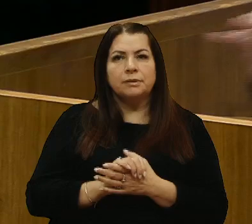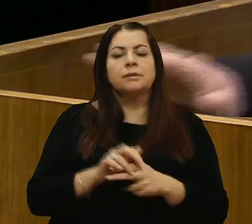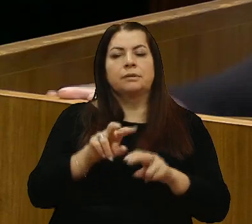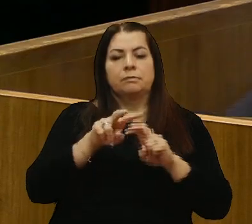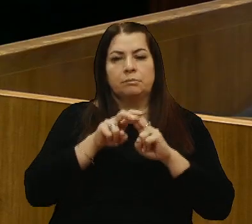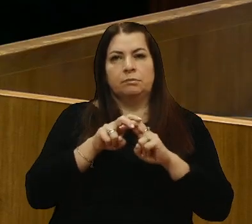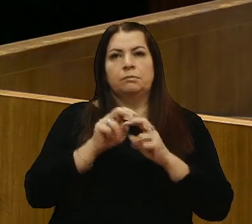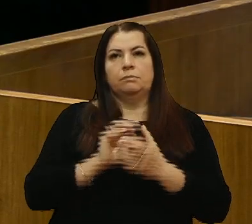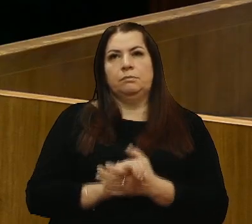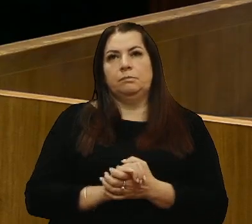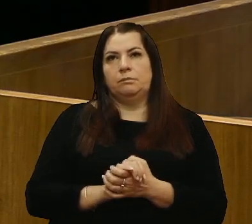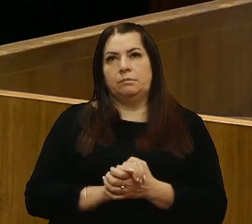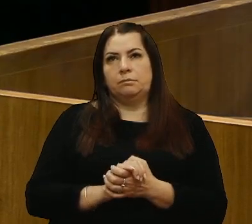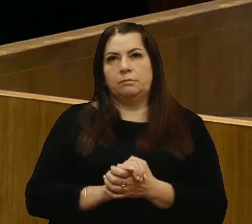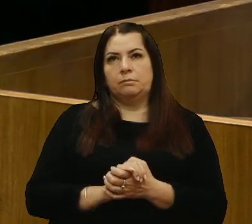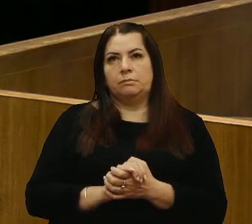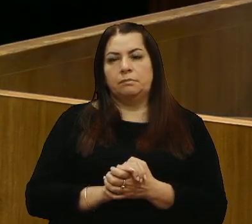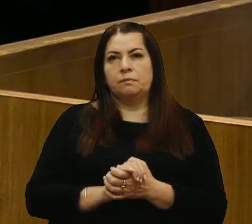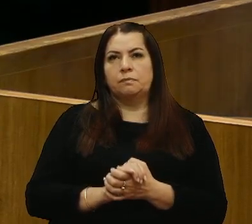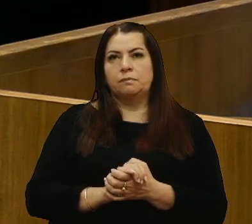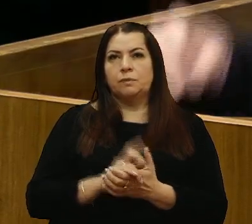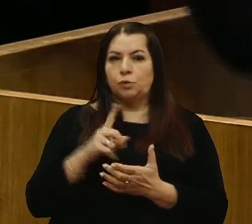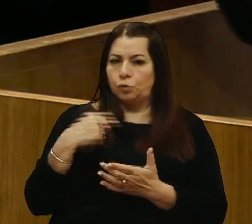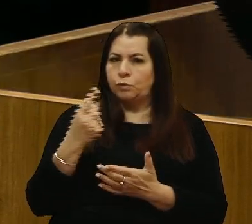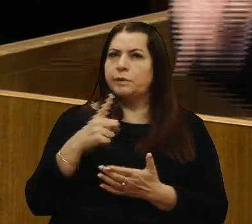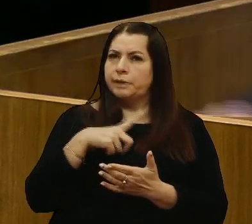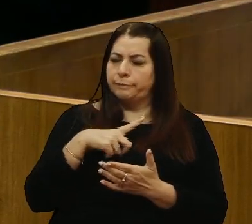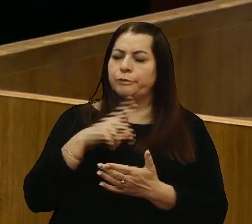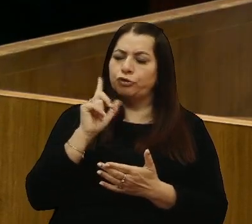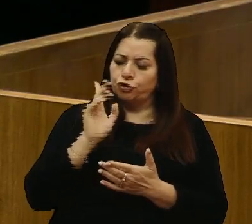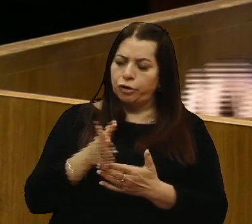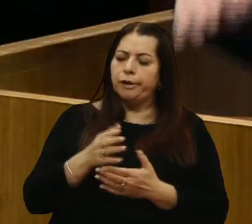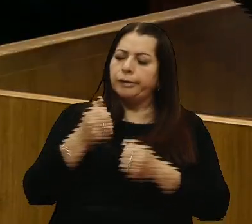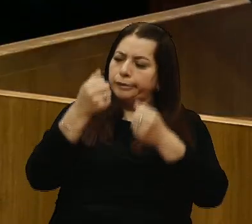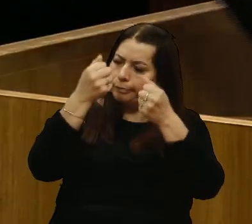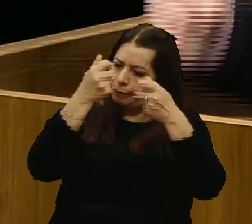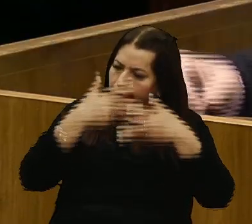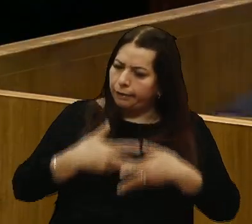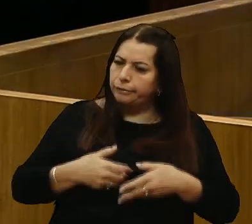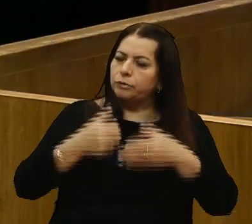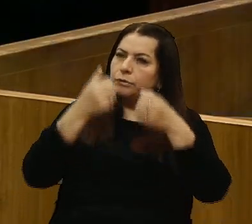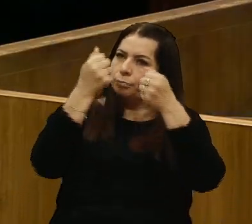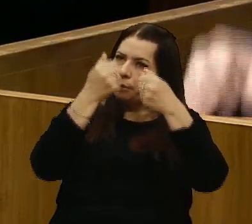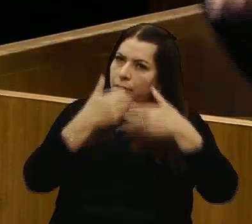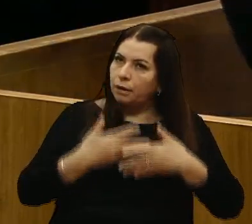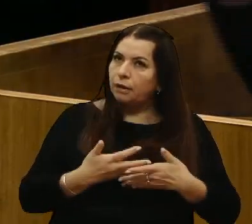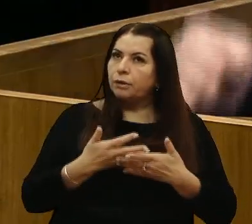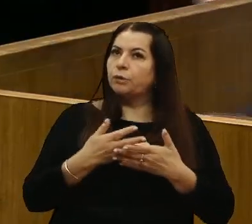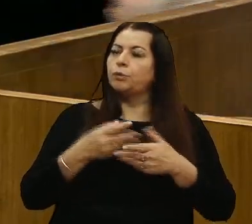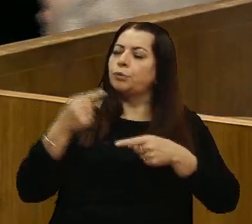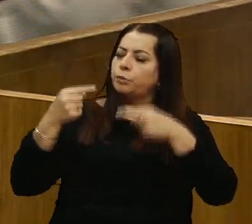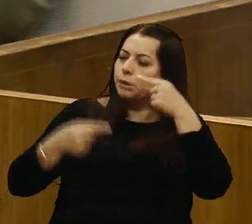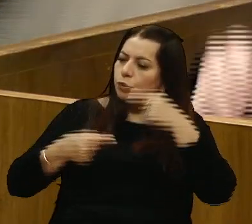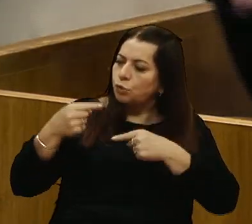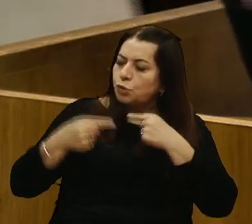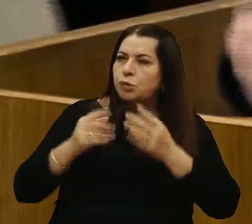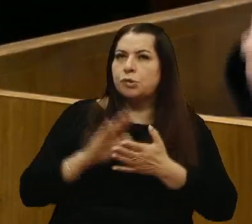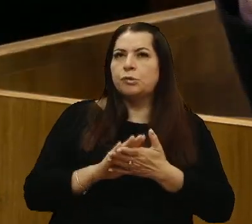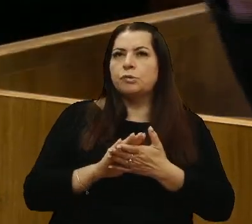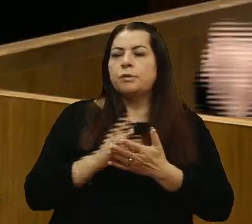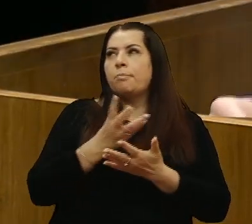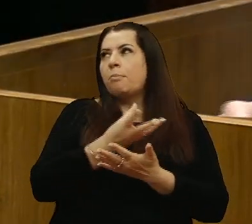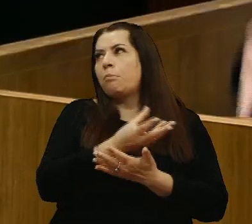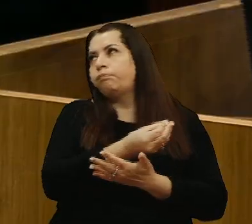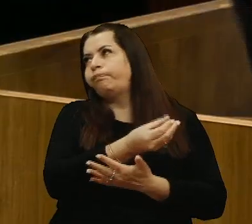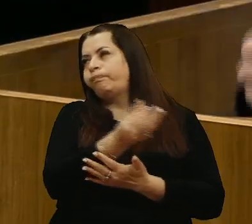isso, pelo fato de nós já termos desenhado, explicado, debatido